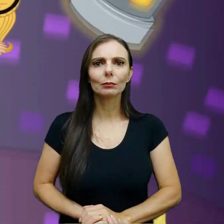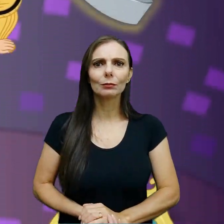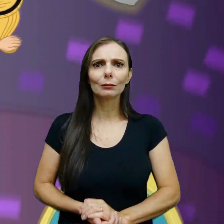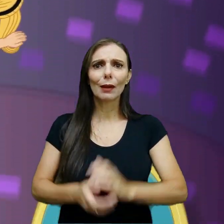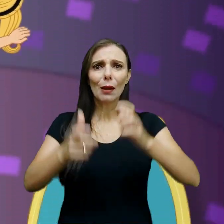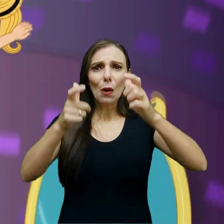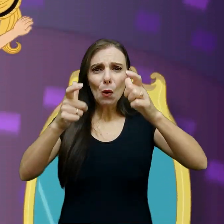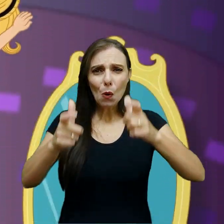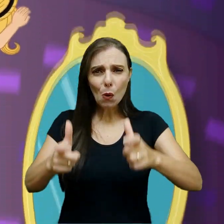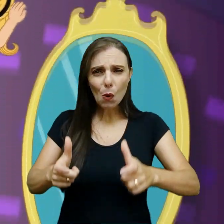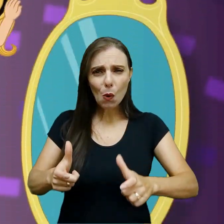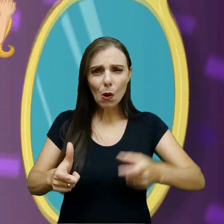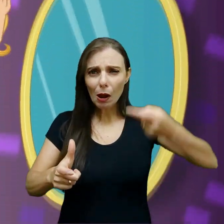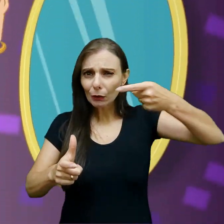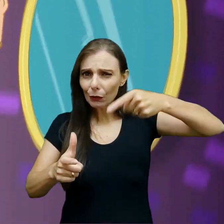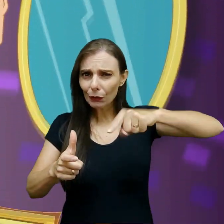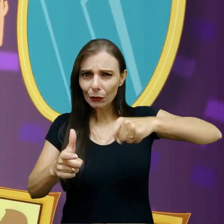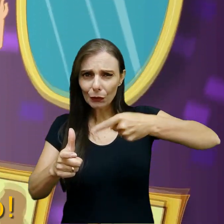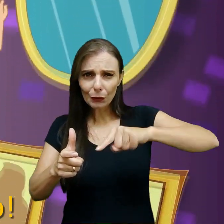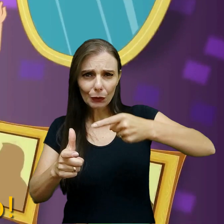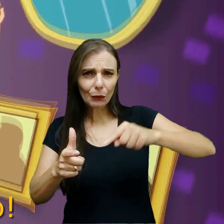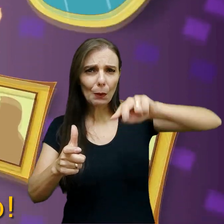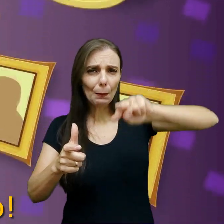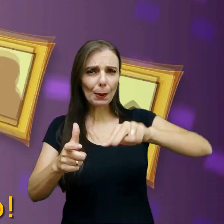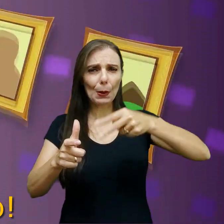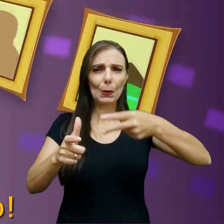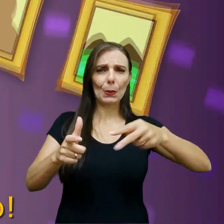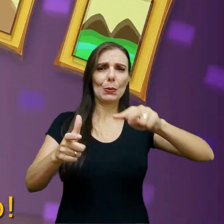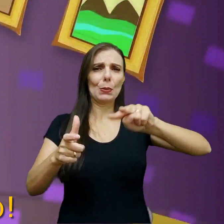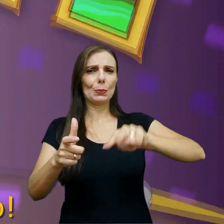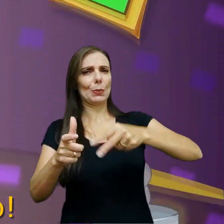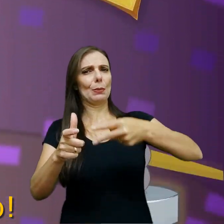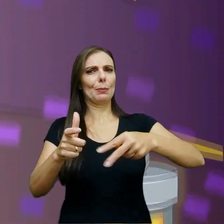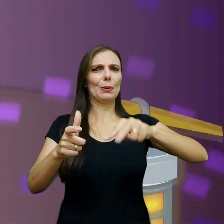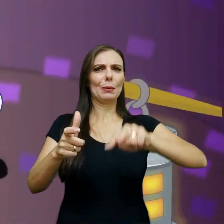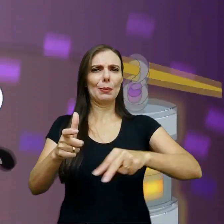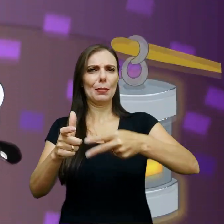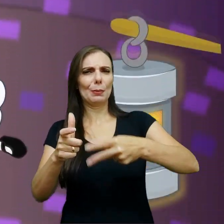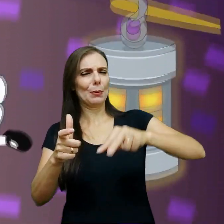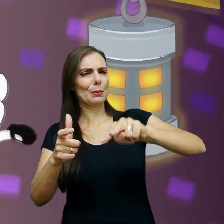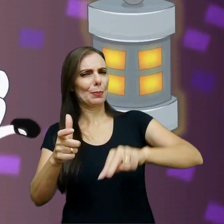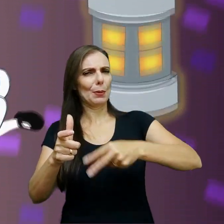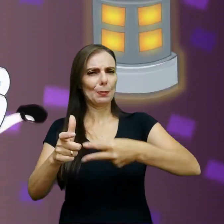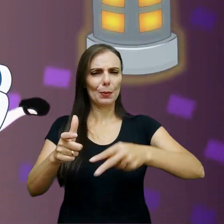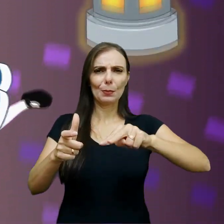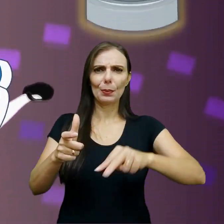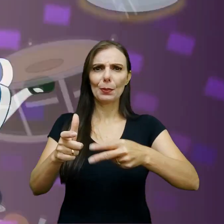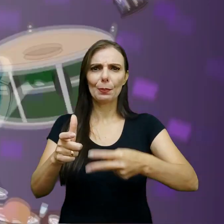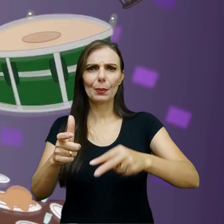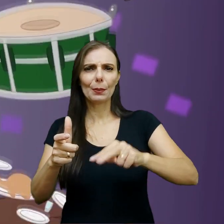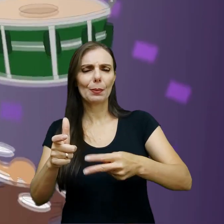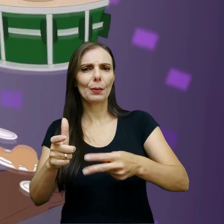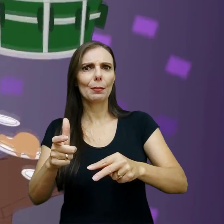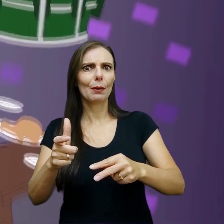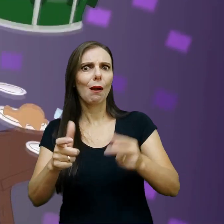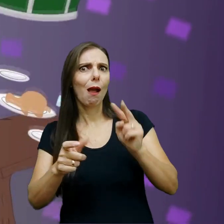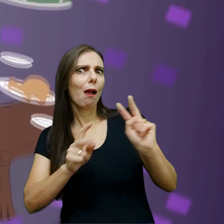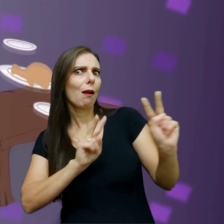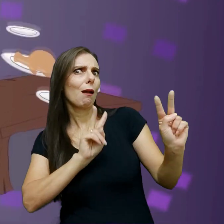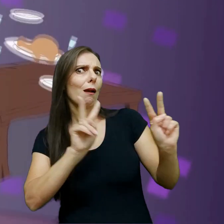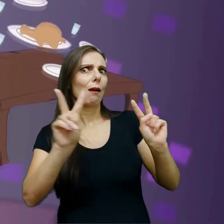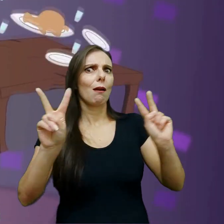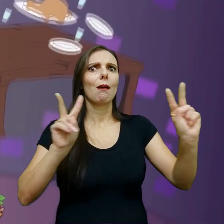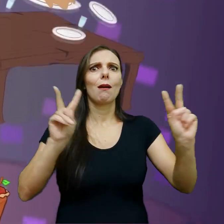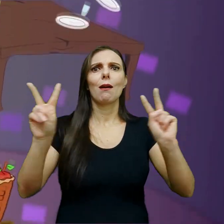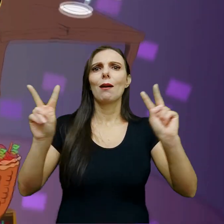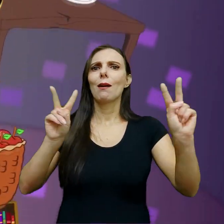ela estava caindo em um poço. O poço era muito profundo e Alice continuou caindo lentamente. Ao